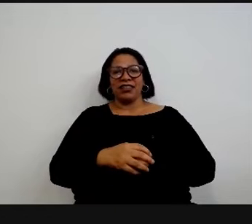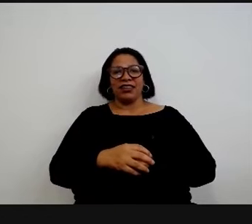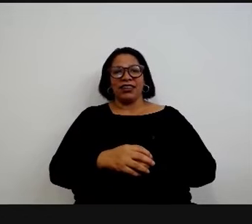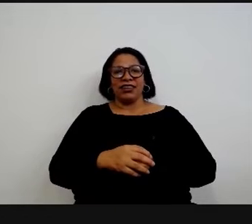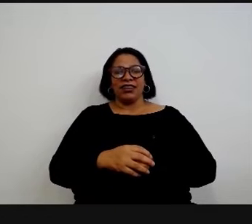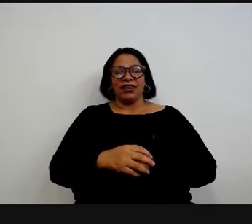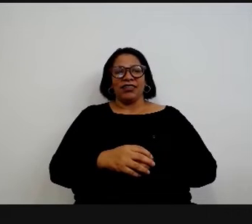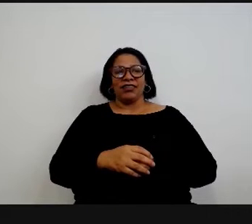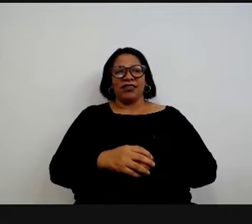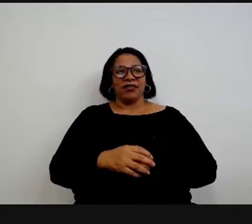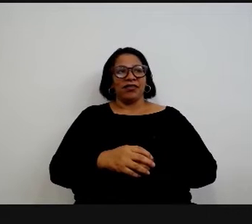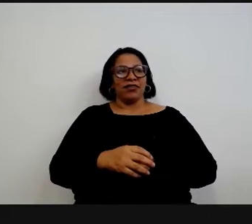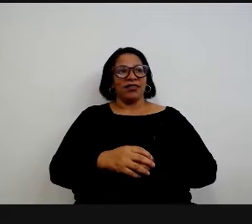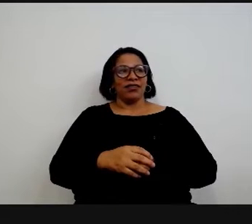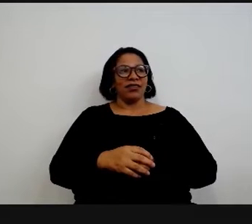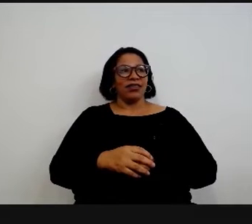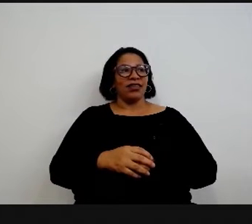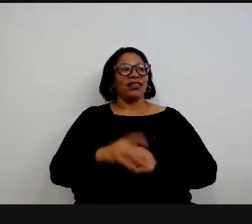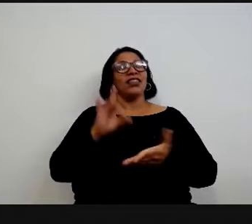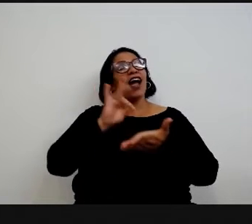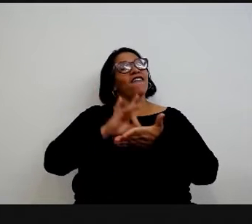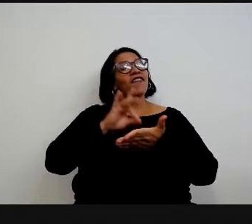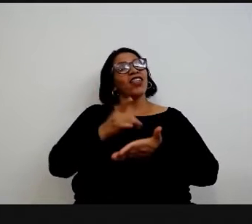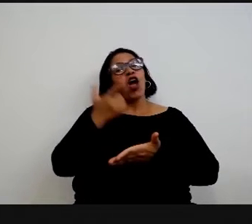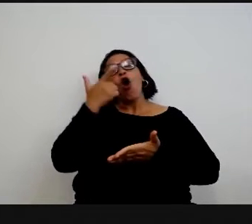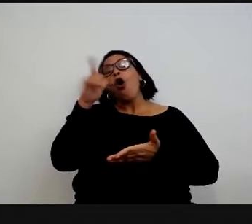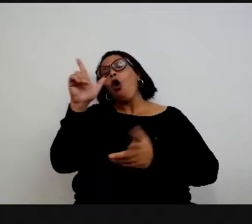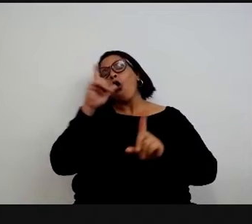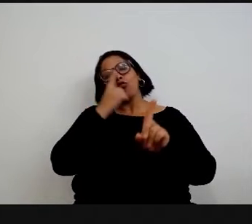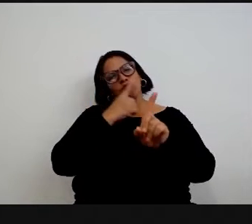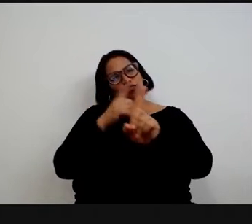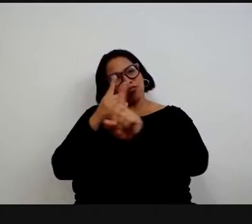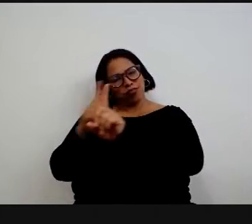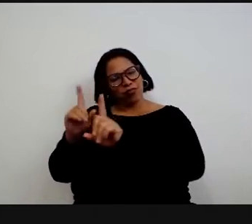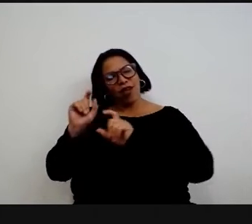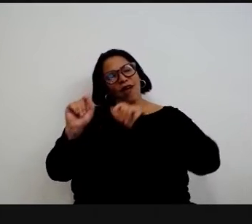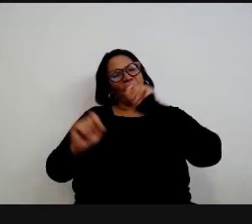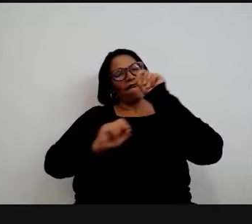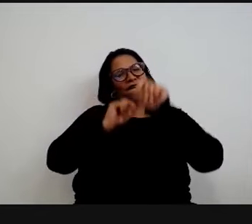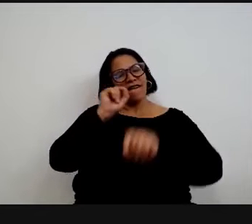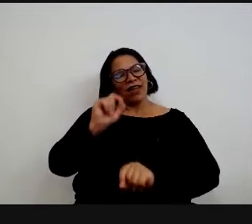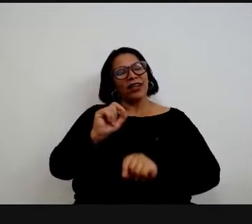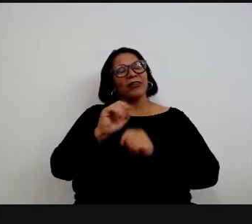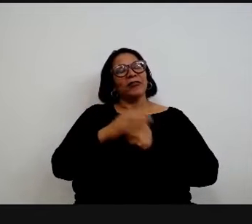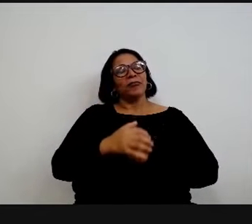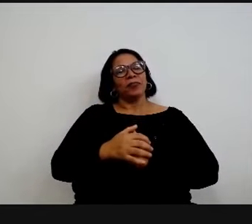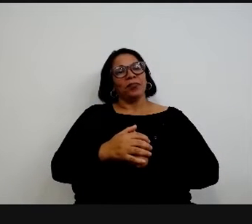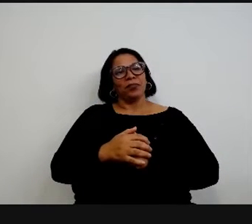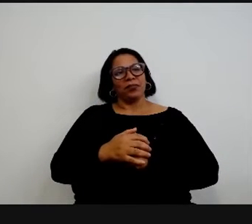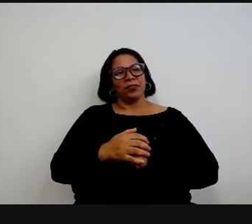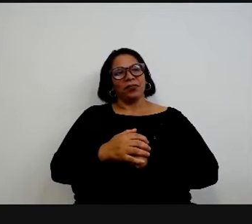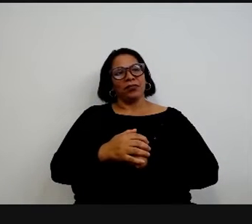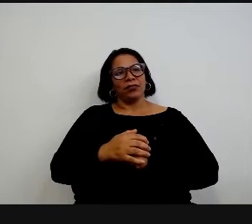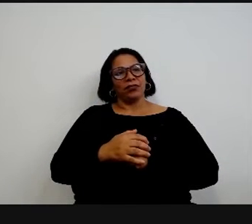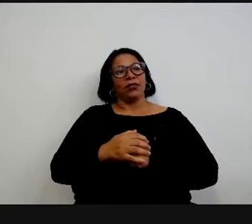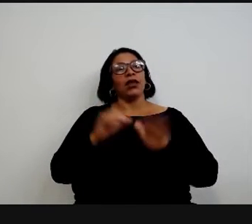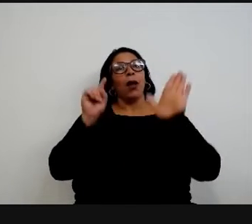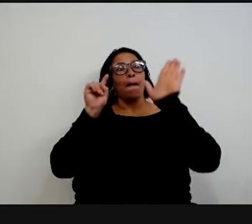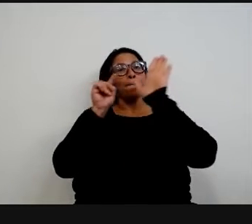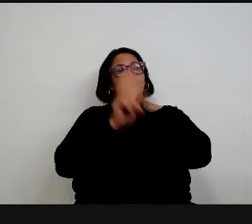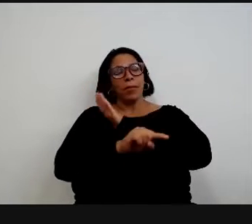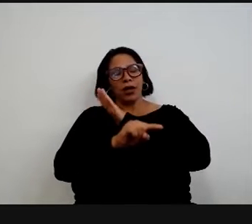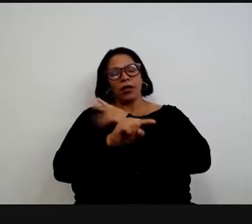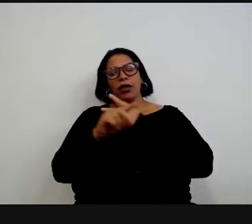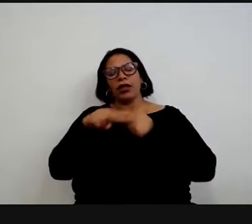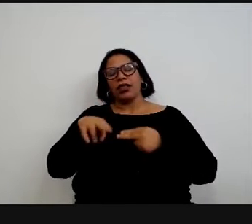Ele diz... na verdade, é uma outra sugestão, outro desafio aqui, ó, Flória, que ele está trazendo para a gente. Ó.